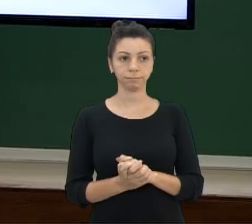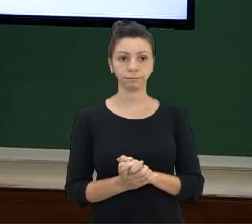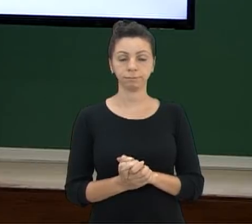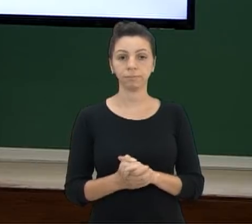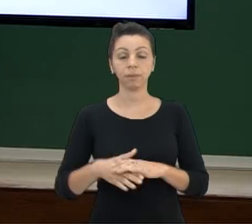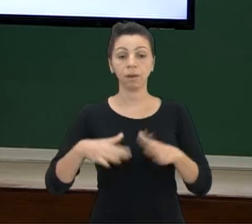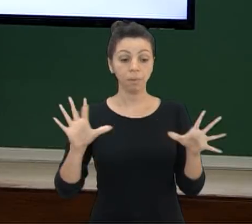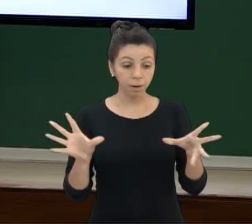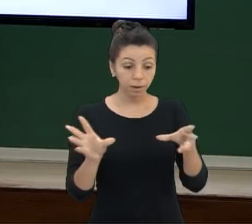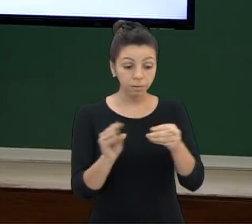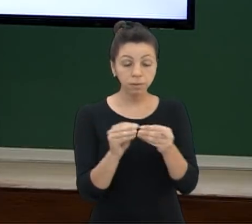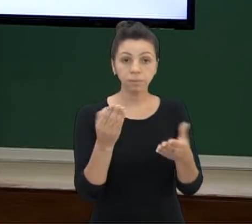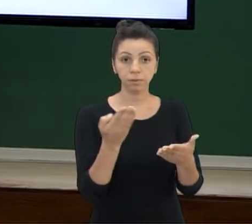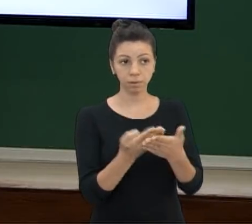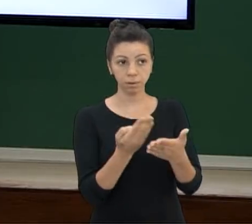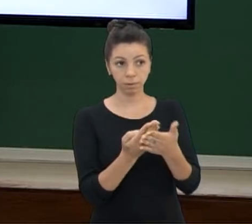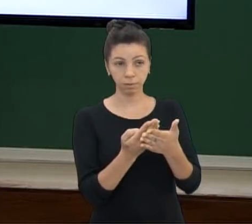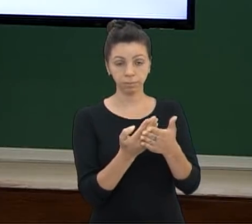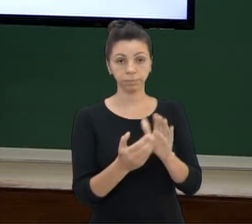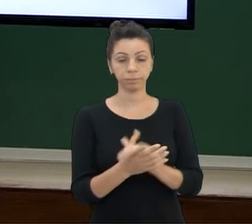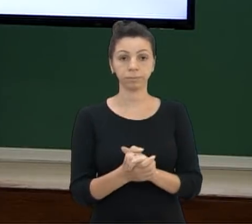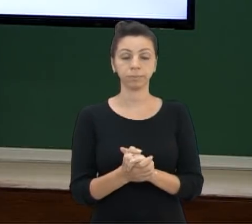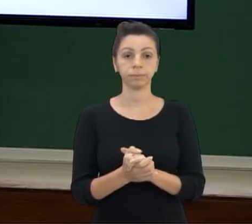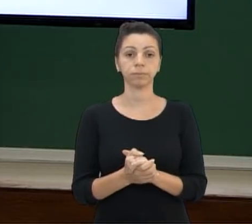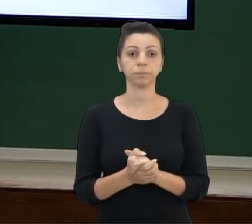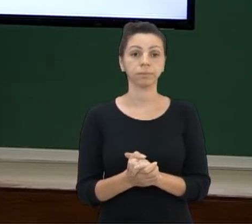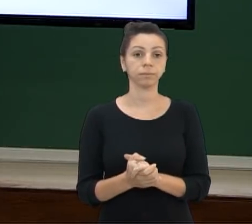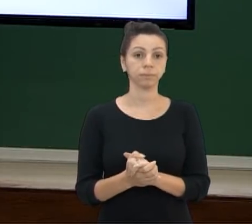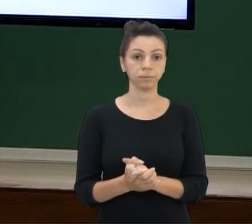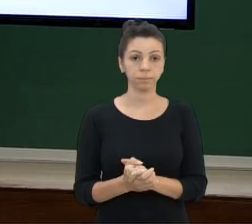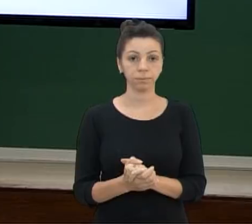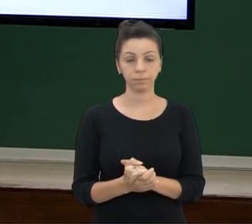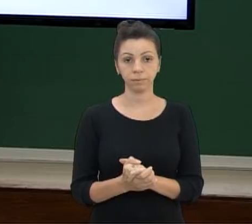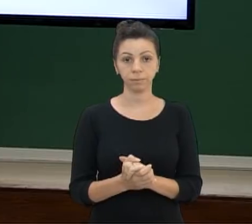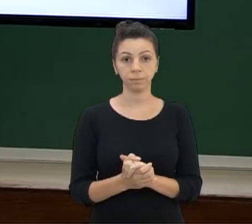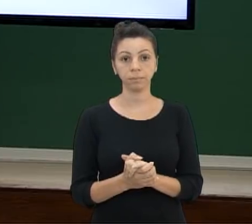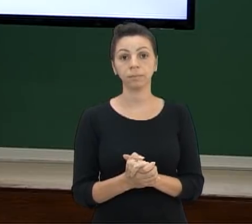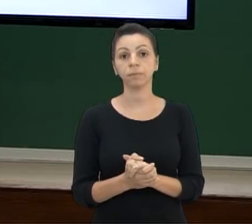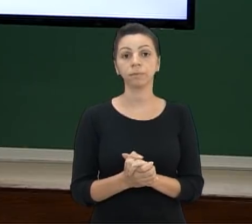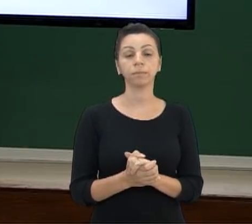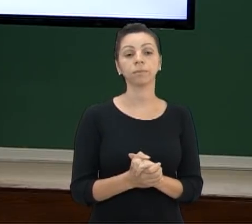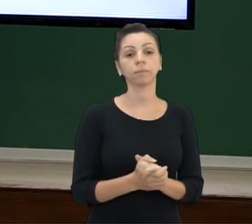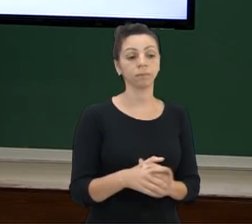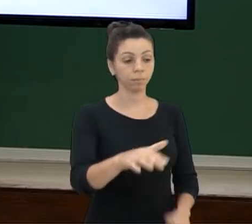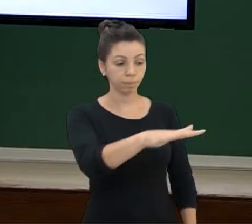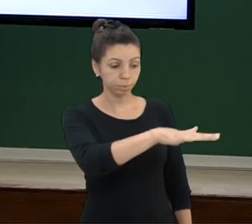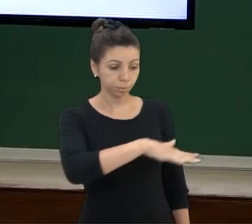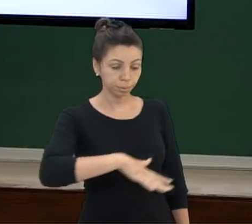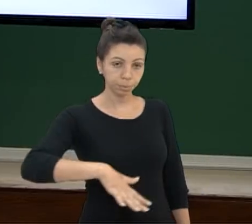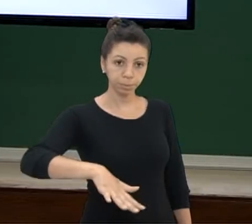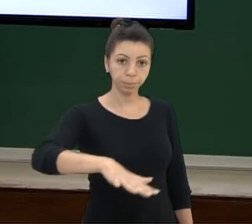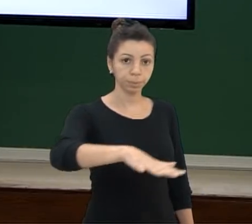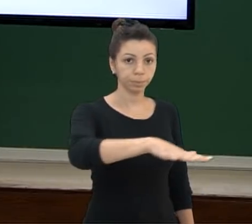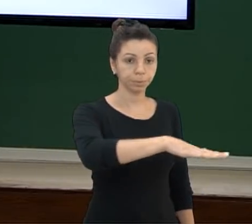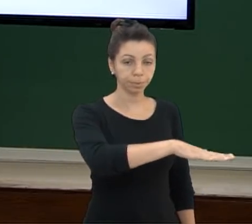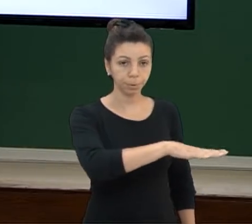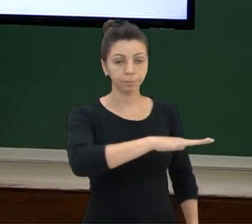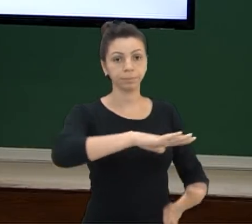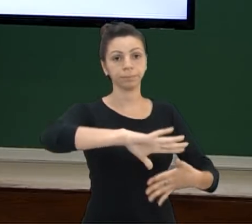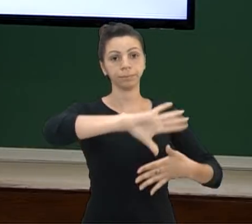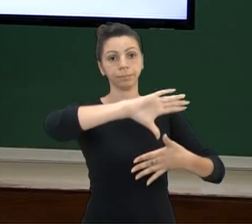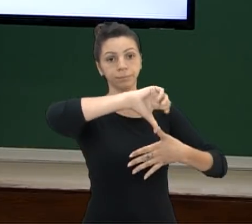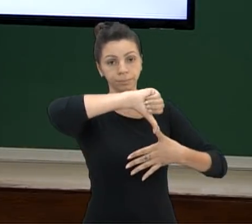Nossa revisão da nossa aula de hoje, só para você saber, que nós falamos sobre a regionalização do continente